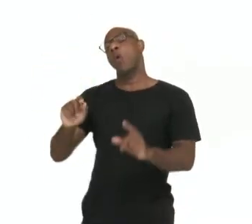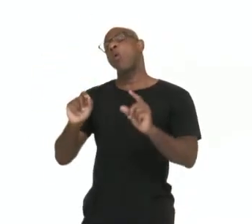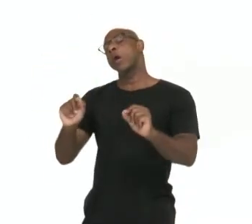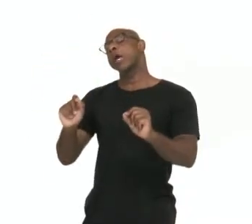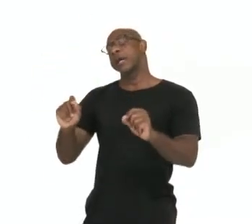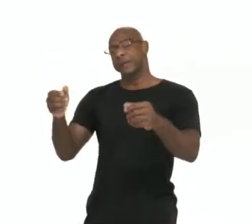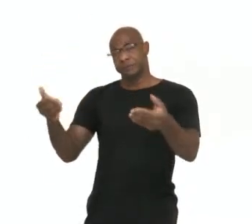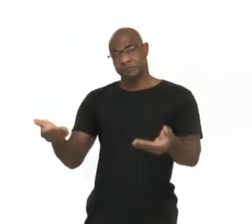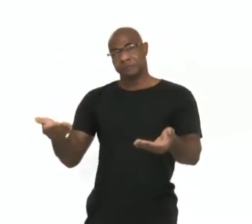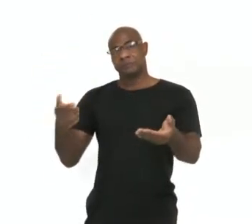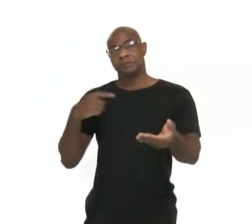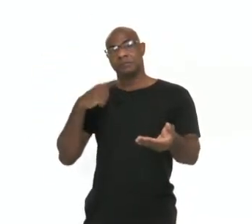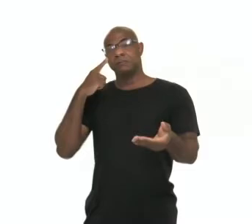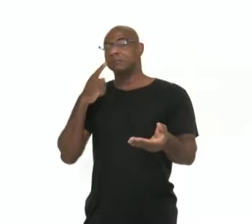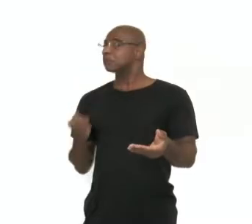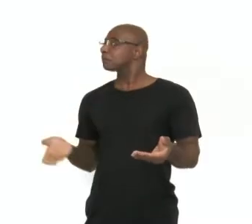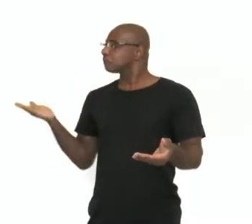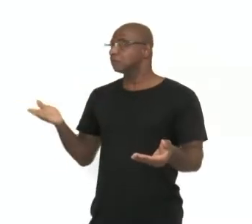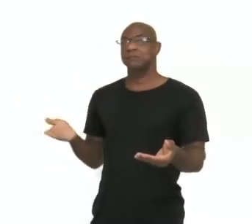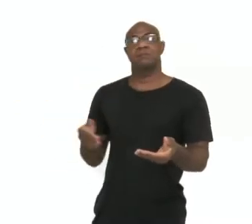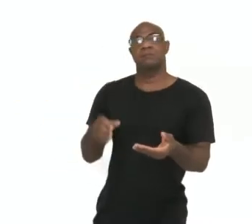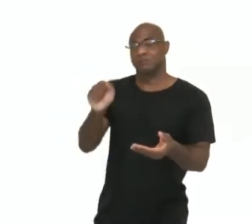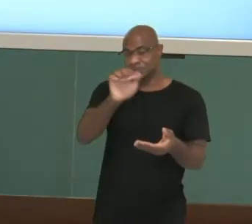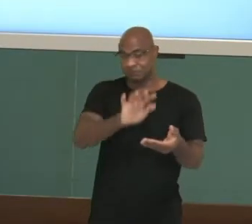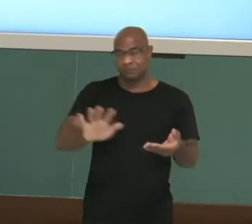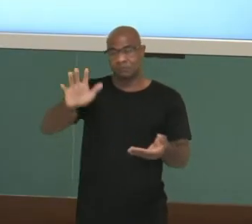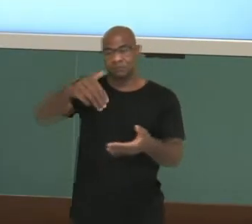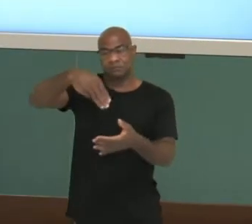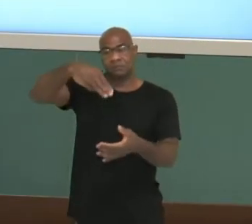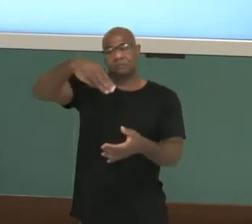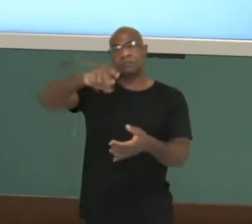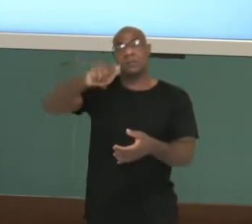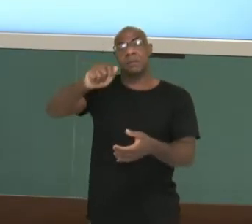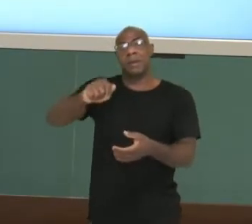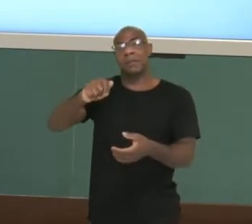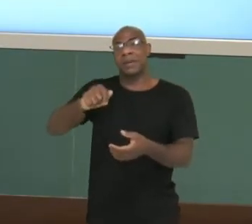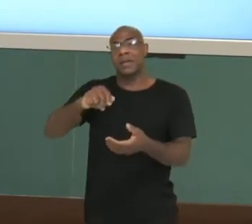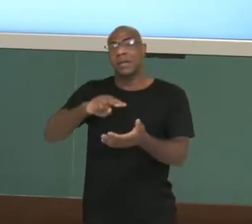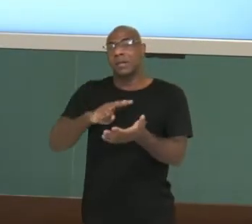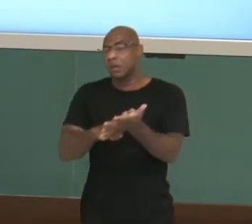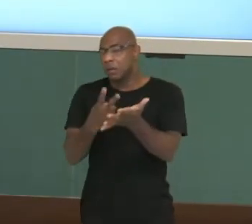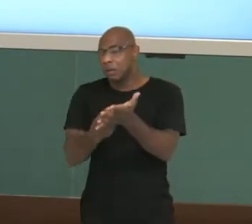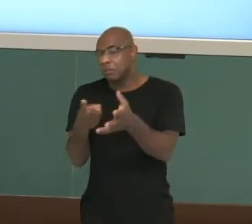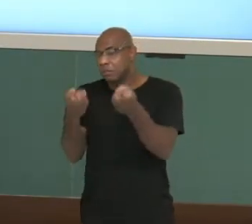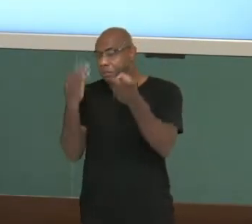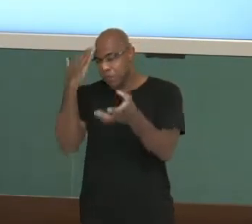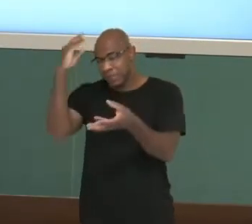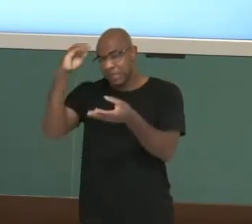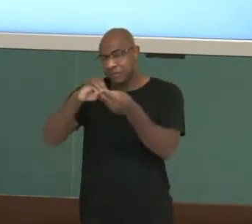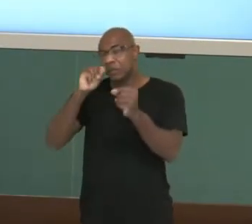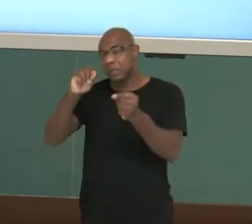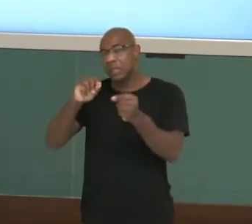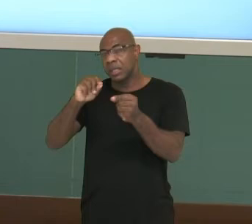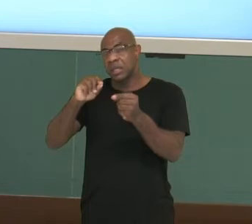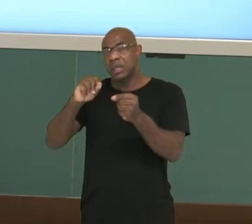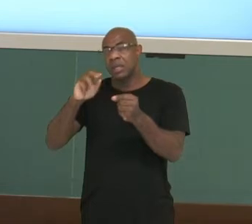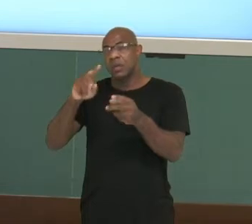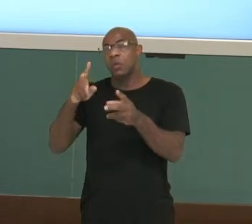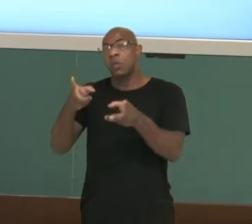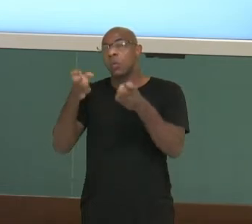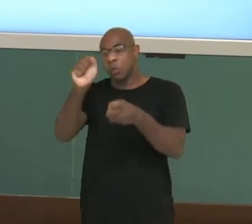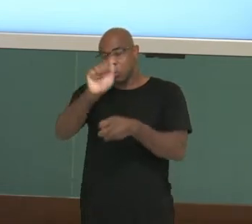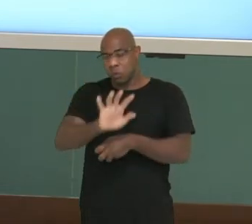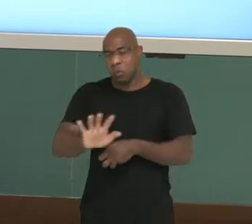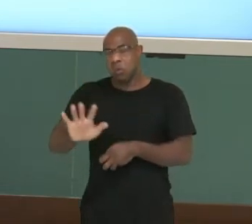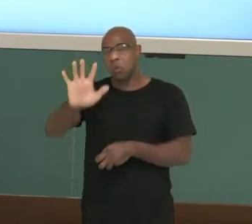cartográfica. Então, quando a gente fala em interpretação cartográfica, a gente está falando de compreender os símbolos utilizados no mapa. E para